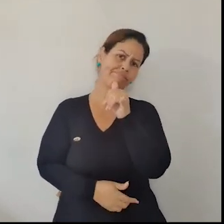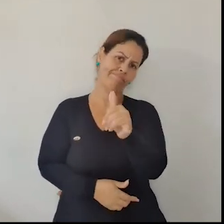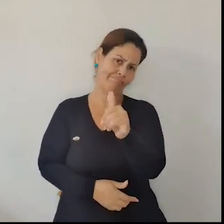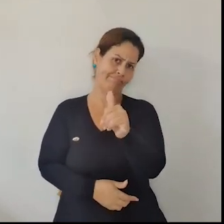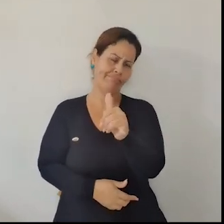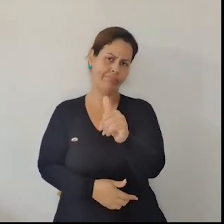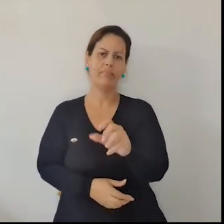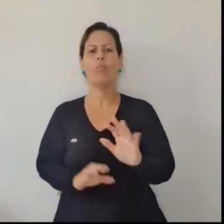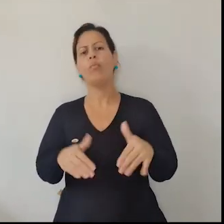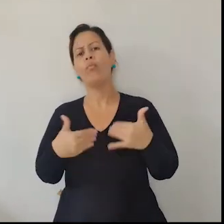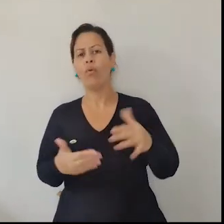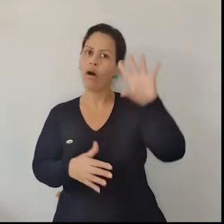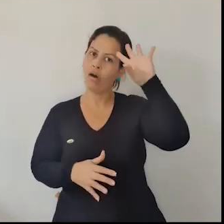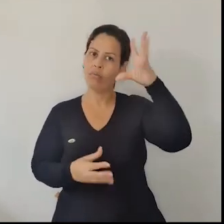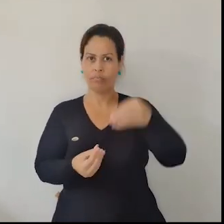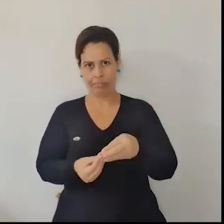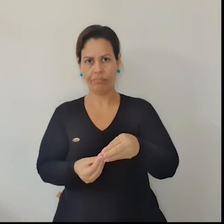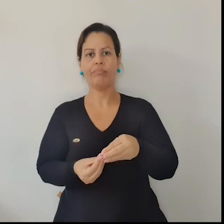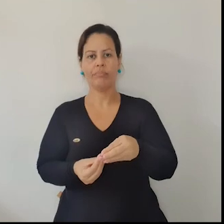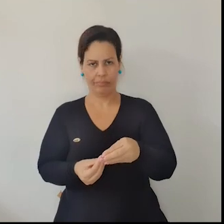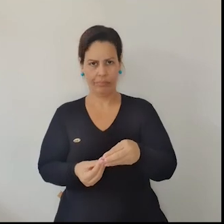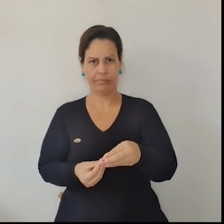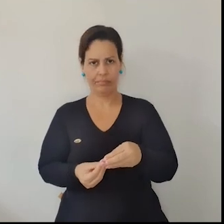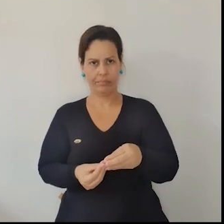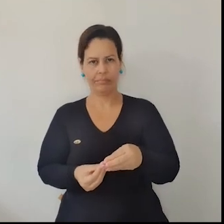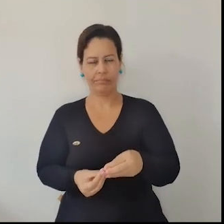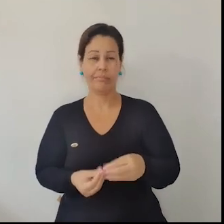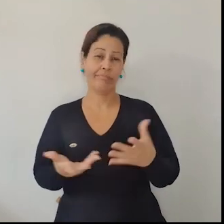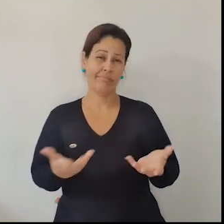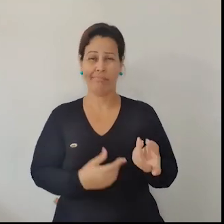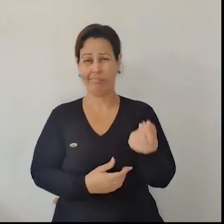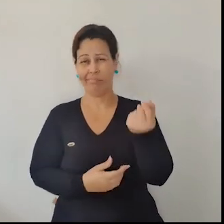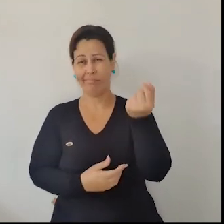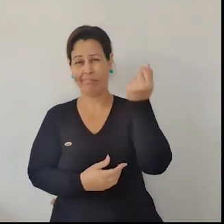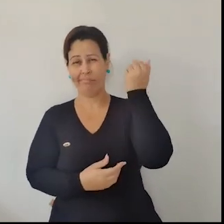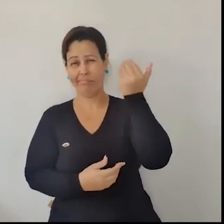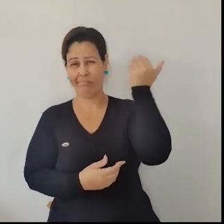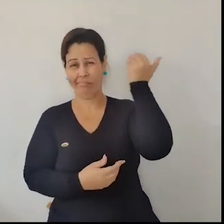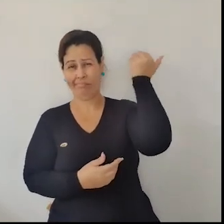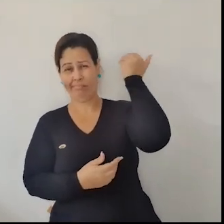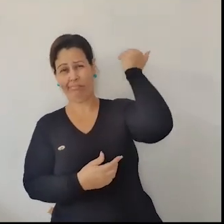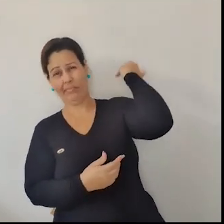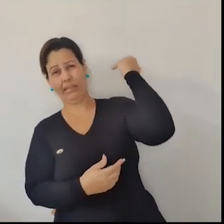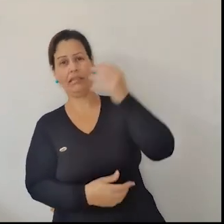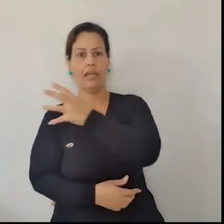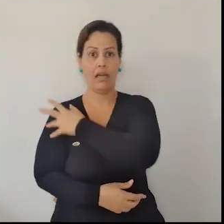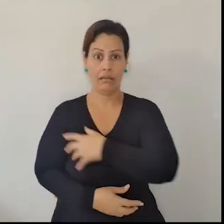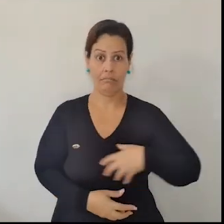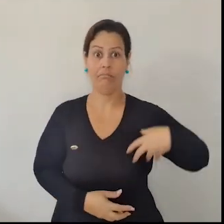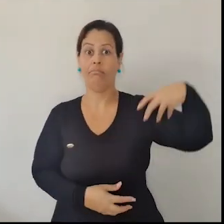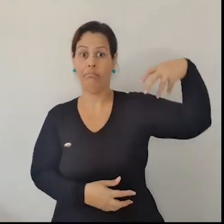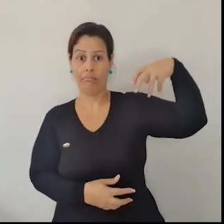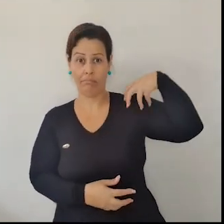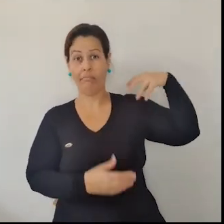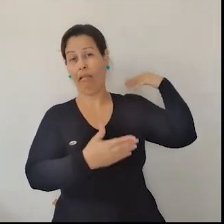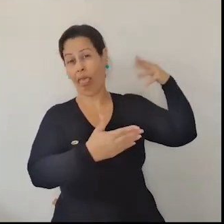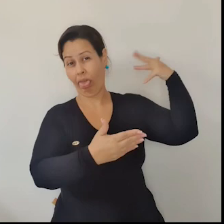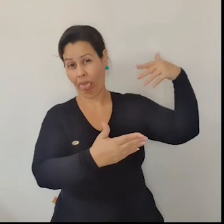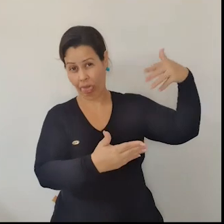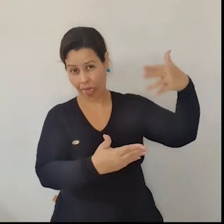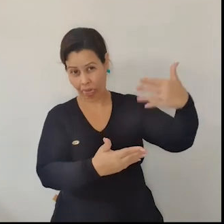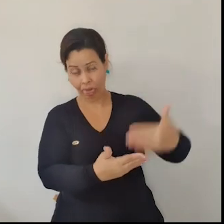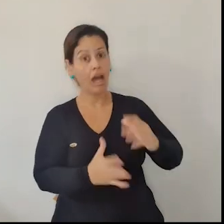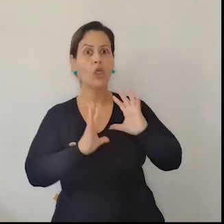a vocês a seguinte conclusão, que desde Aristóteles, todos eles fizeram